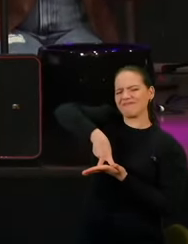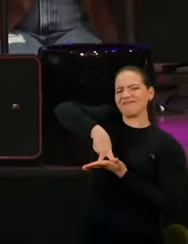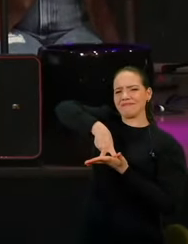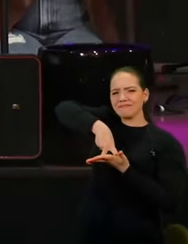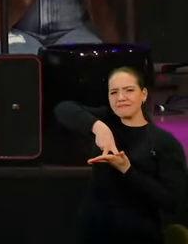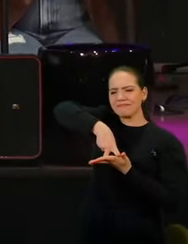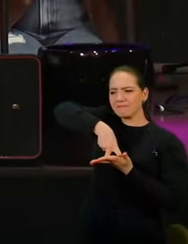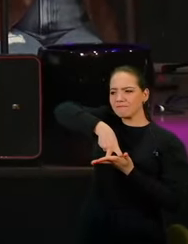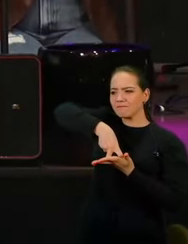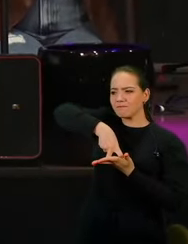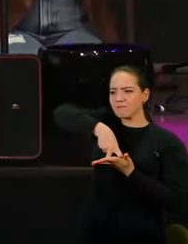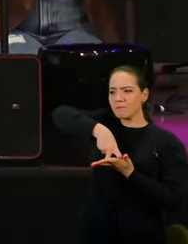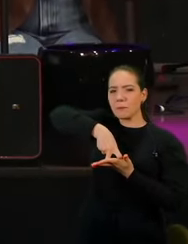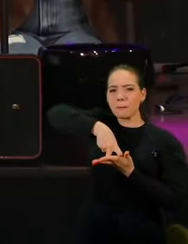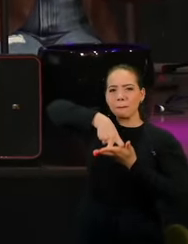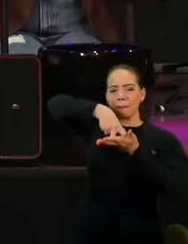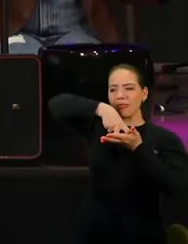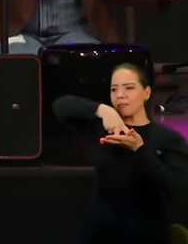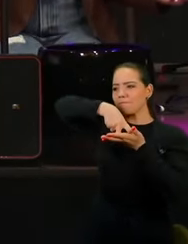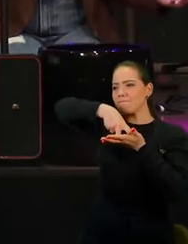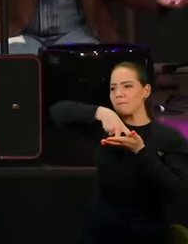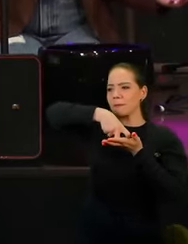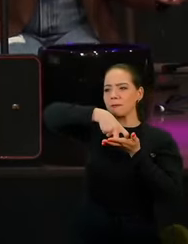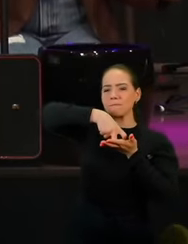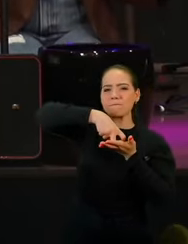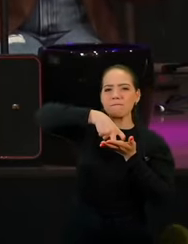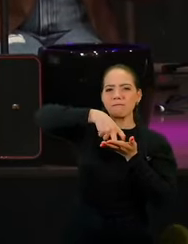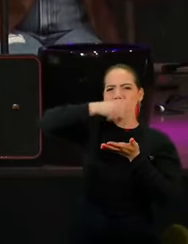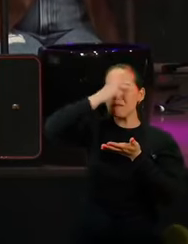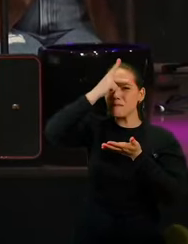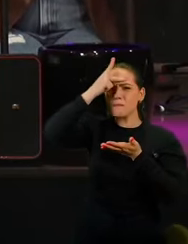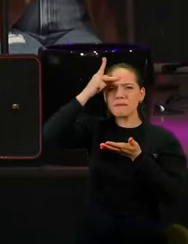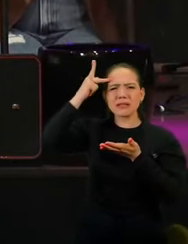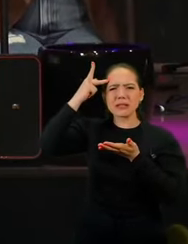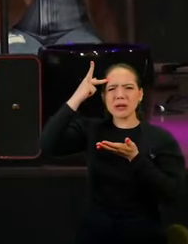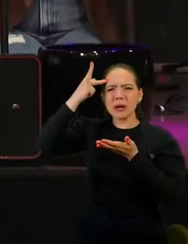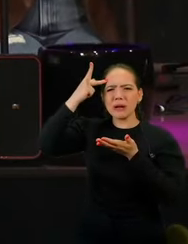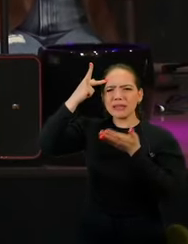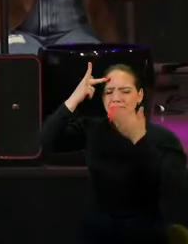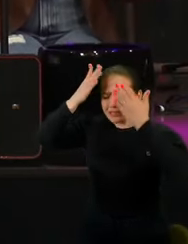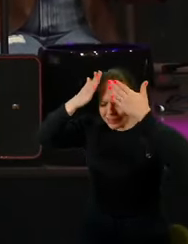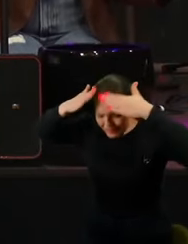de homens e mulheres que lançam as suas coroas.